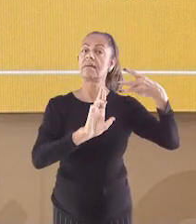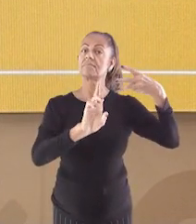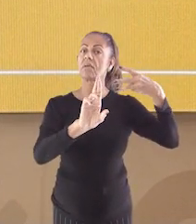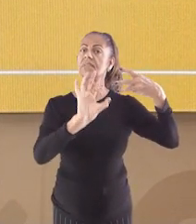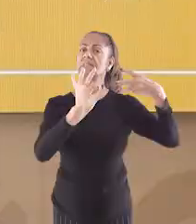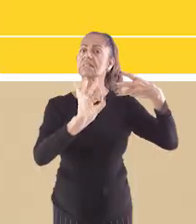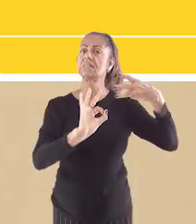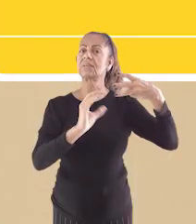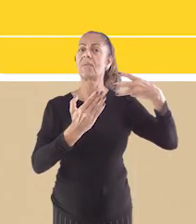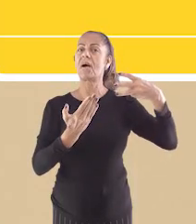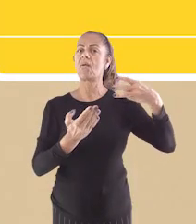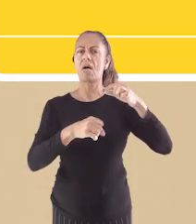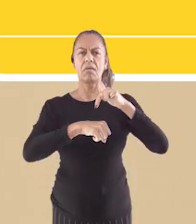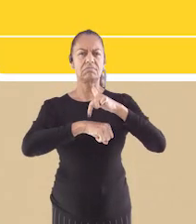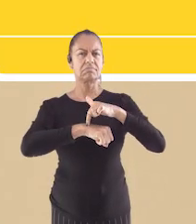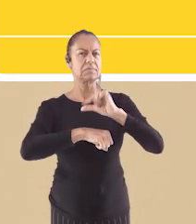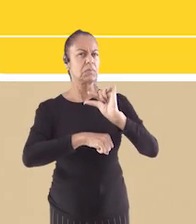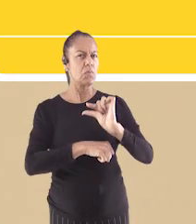tempinho para vocês.